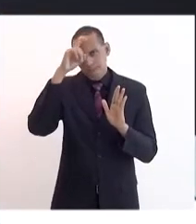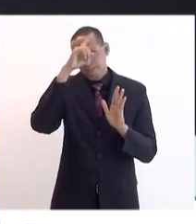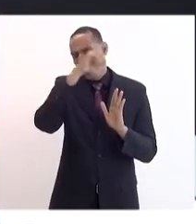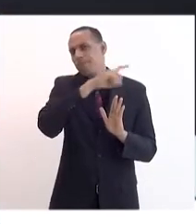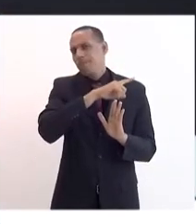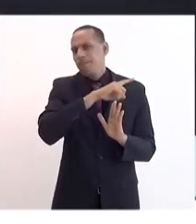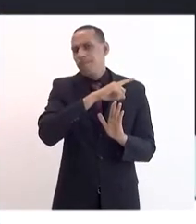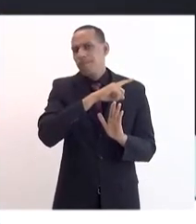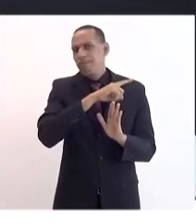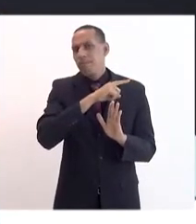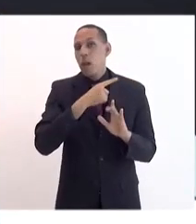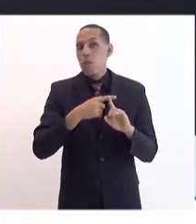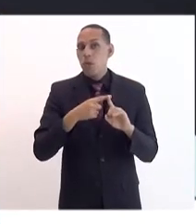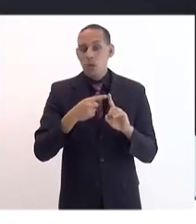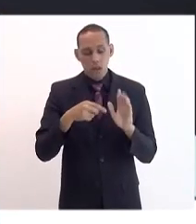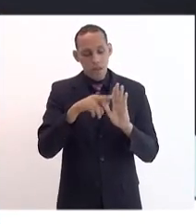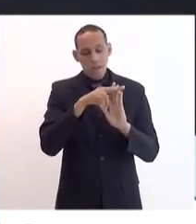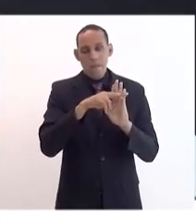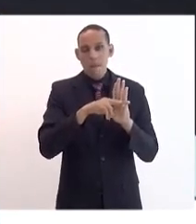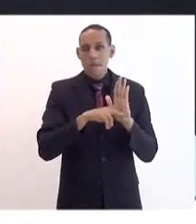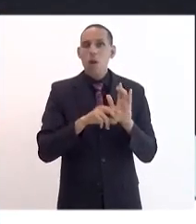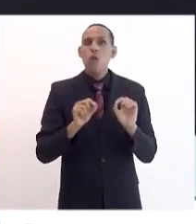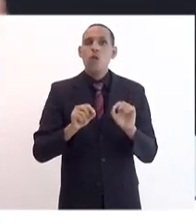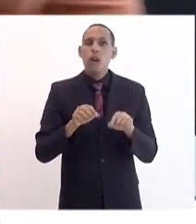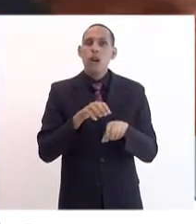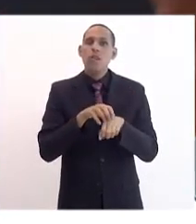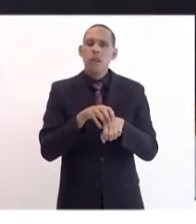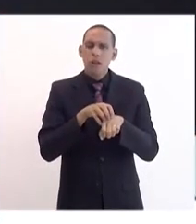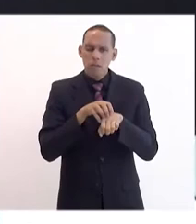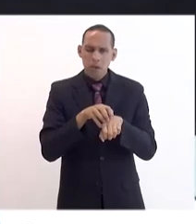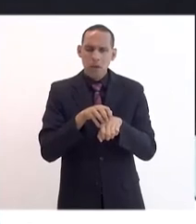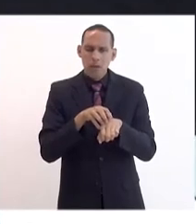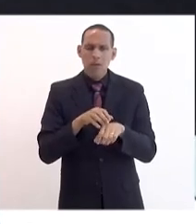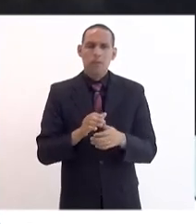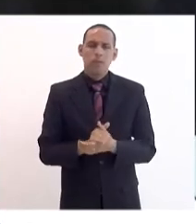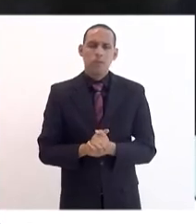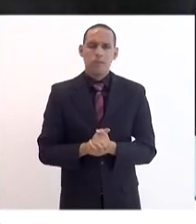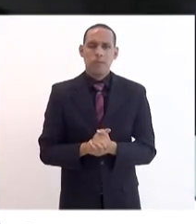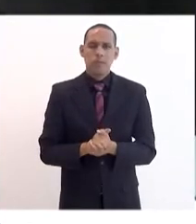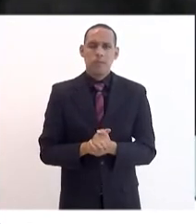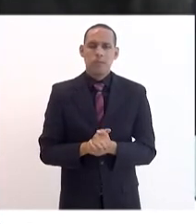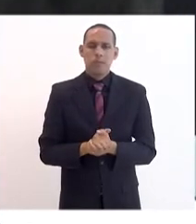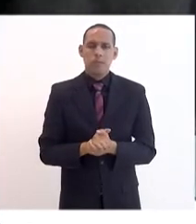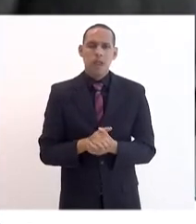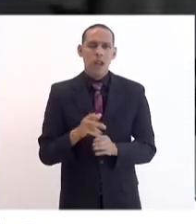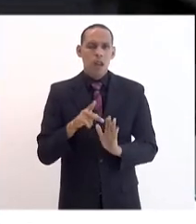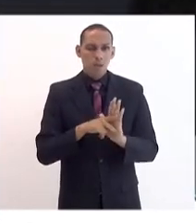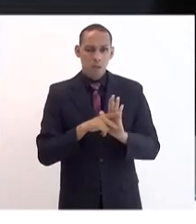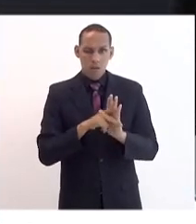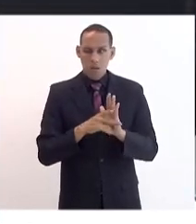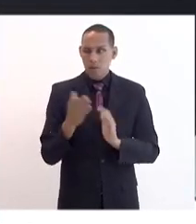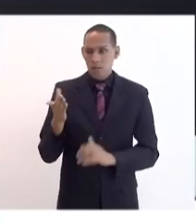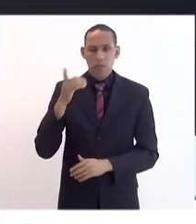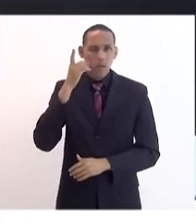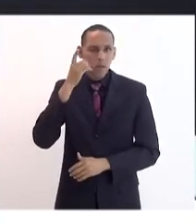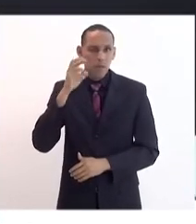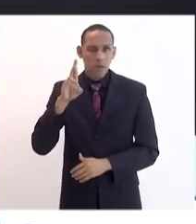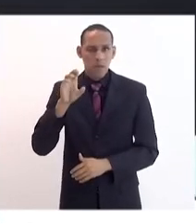Que regulamenta o transporte aquaviário. O projeto do deputado Rosenberg